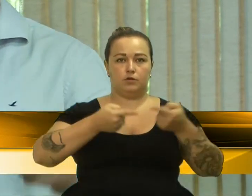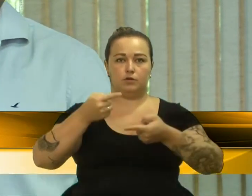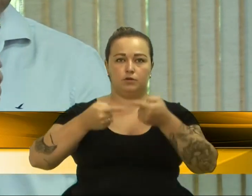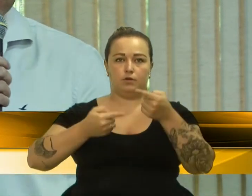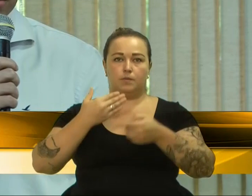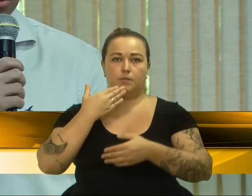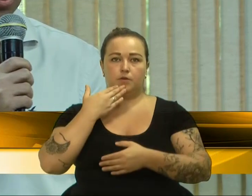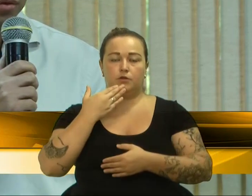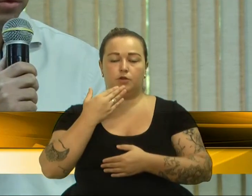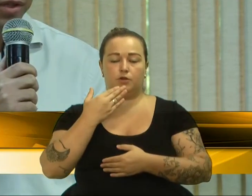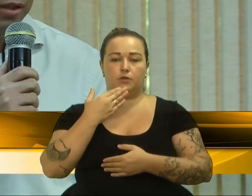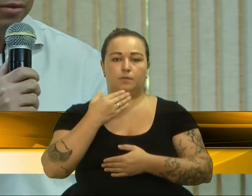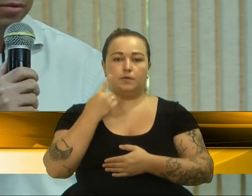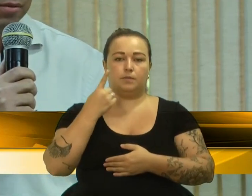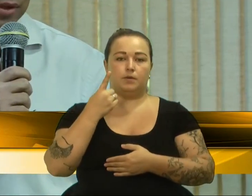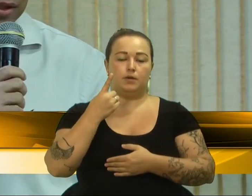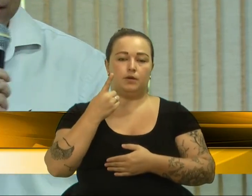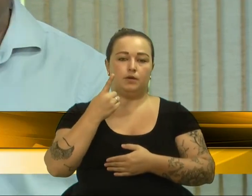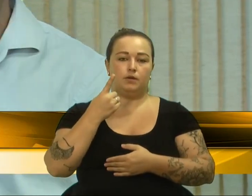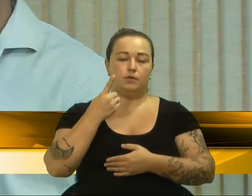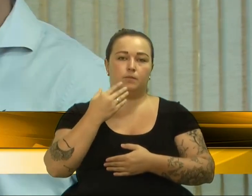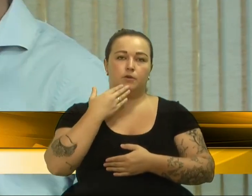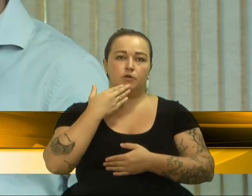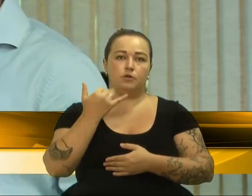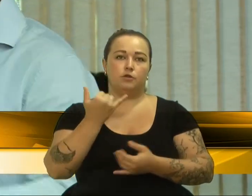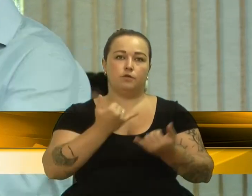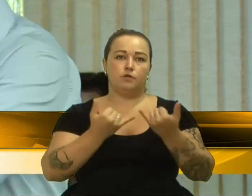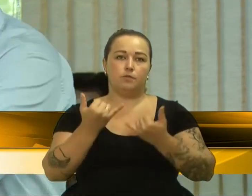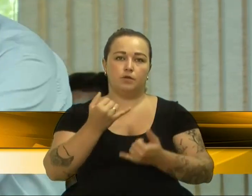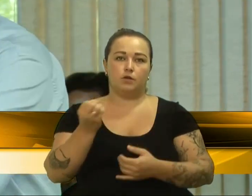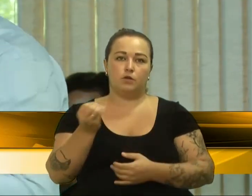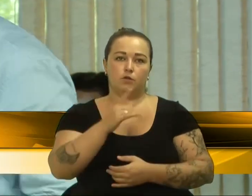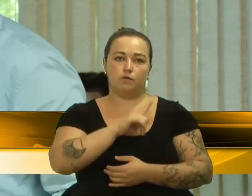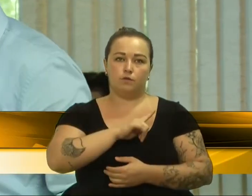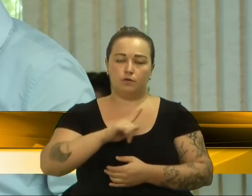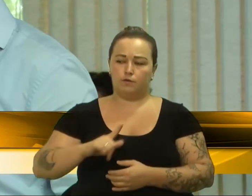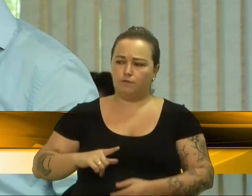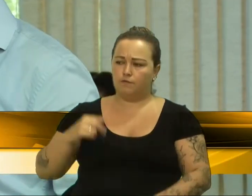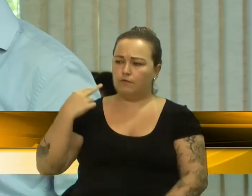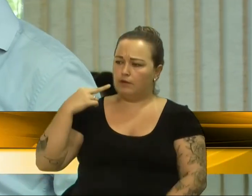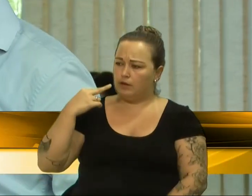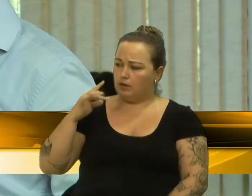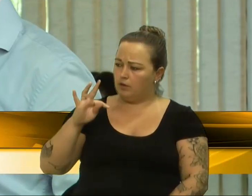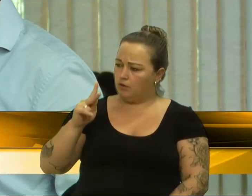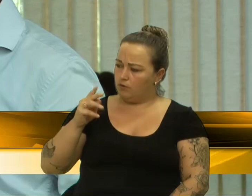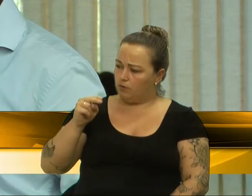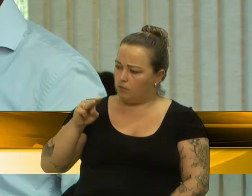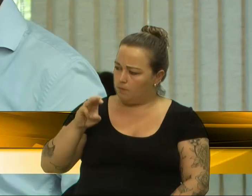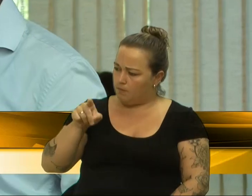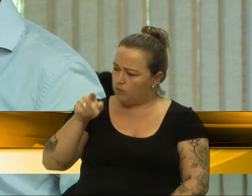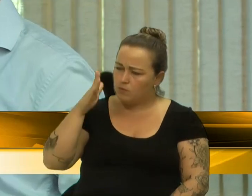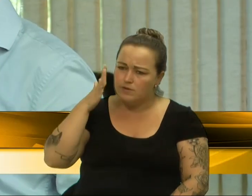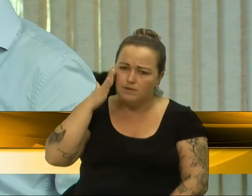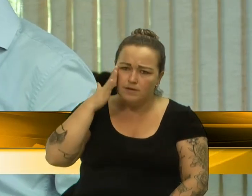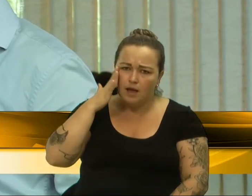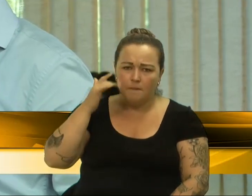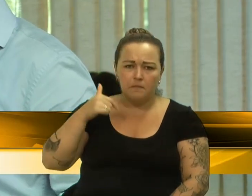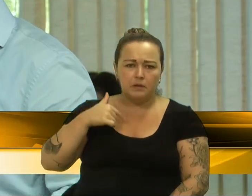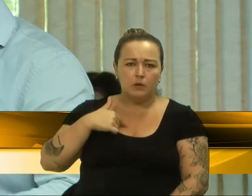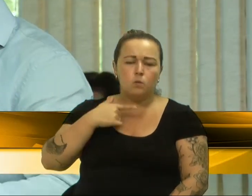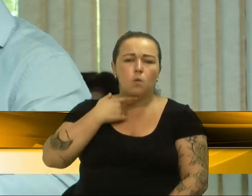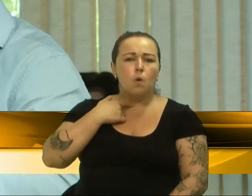de informação ao novo governo, né? Vereador Tomé, o senhor sabe a consideração que eu tenho pelo senhor,